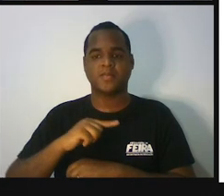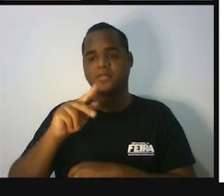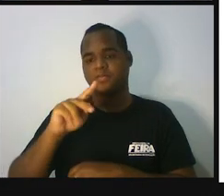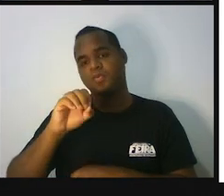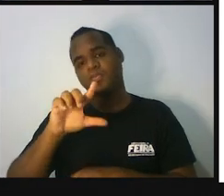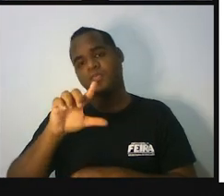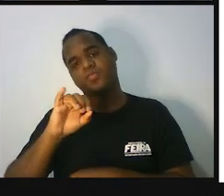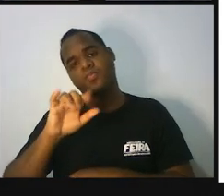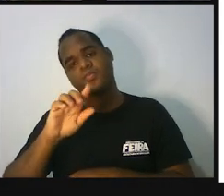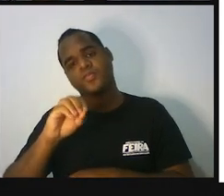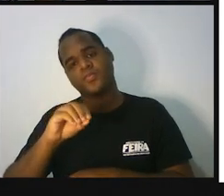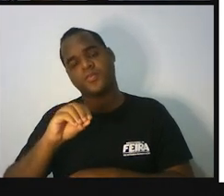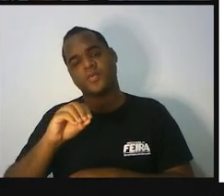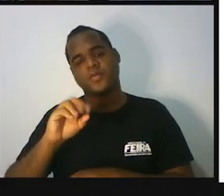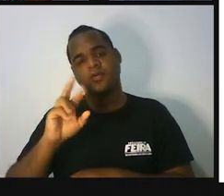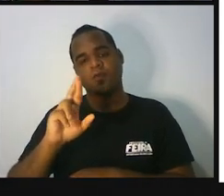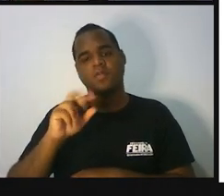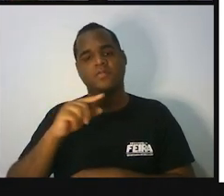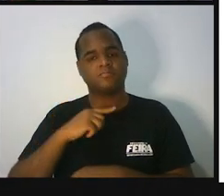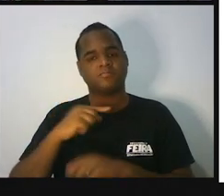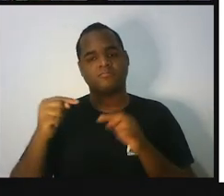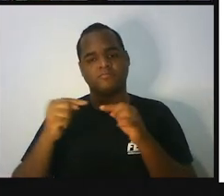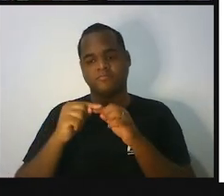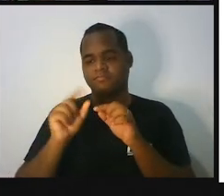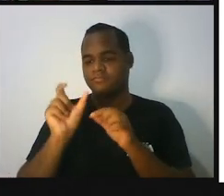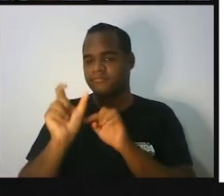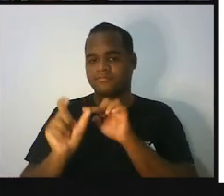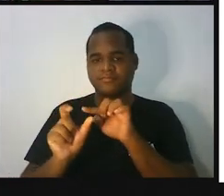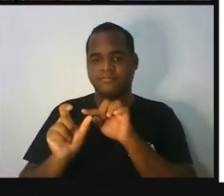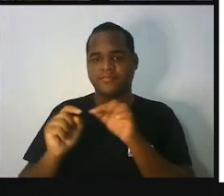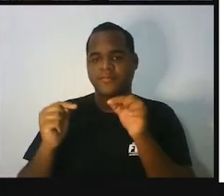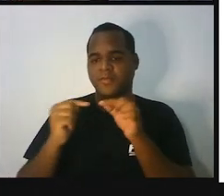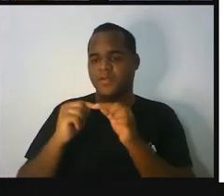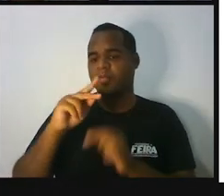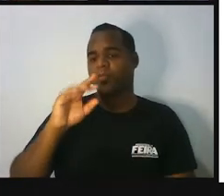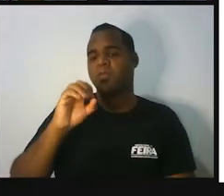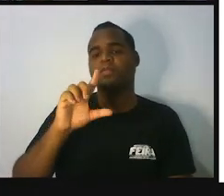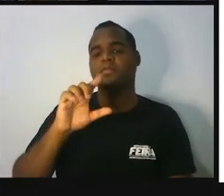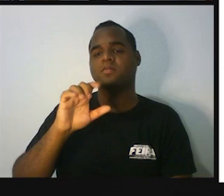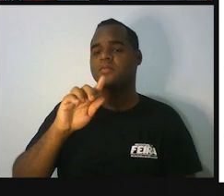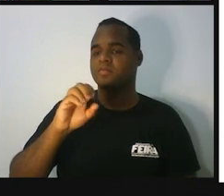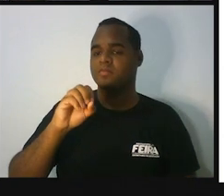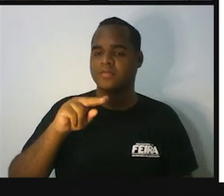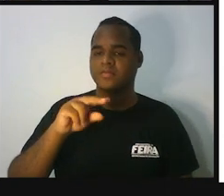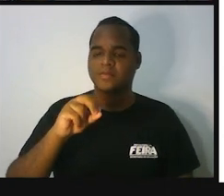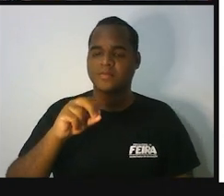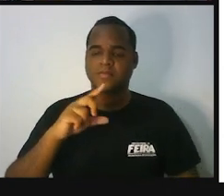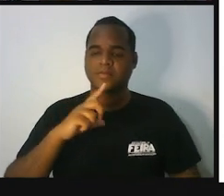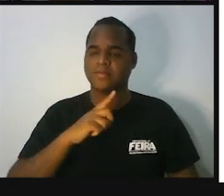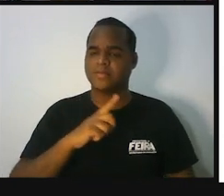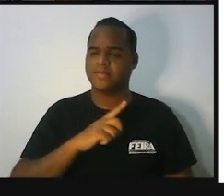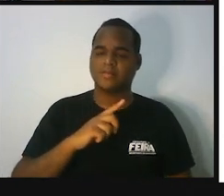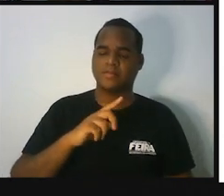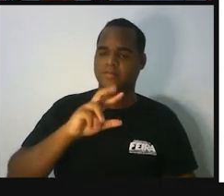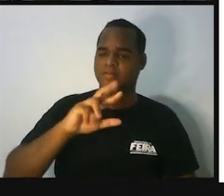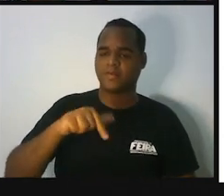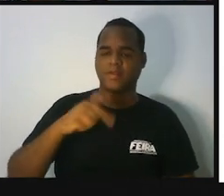um objetozinho como esse tem o formato de um polígono, certo? Se você olhar assim,